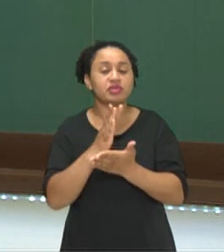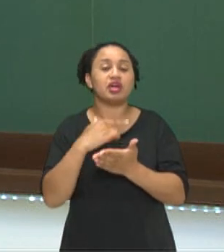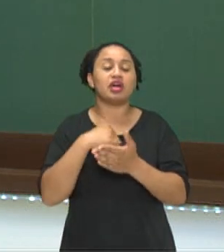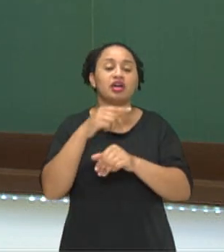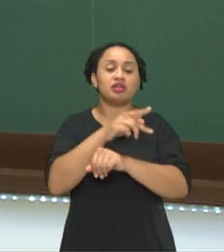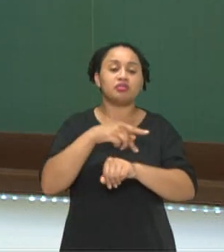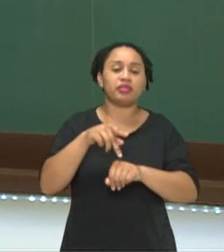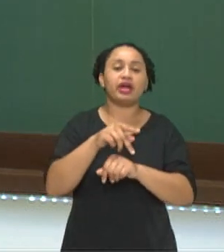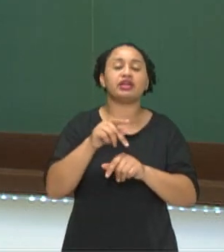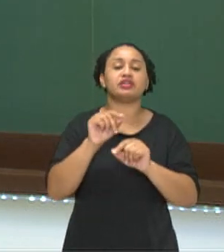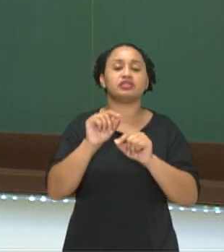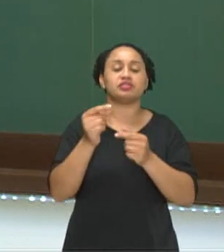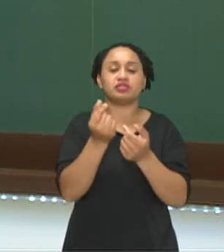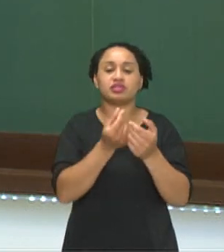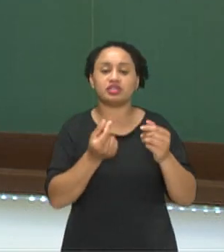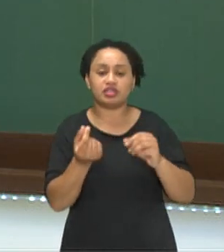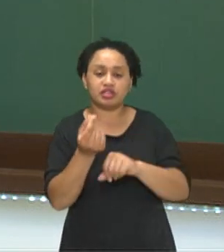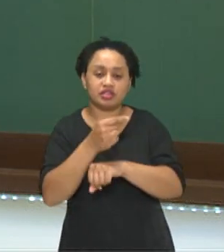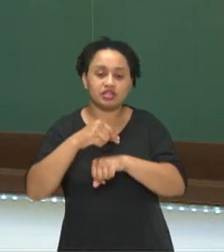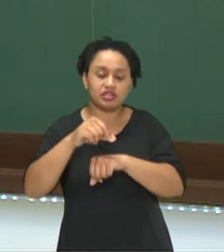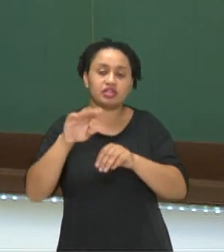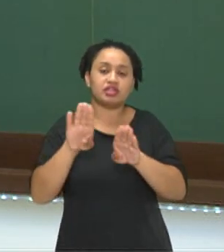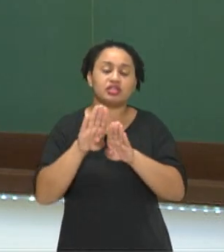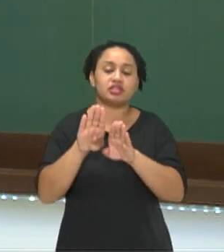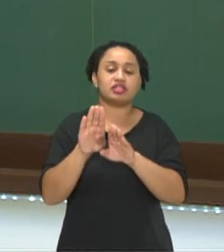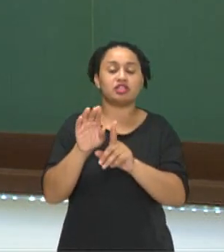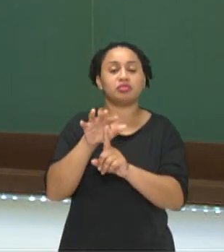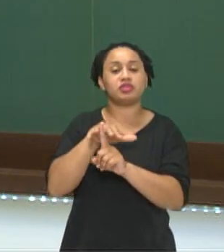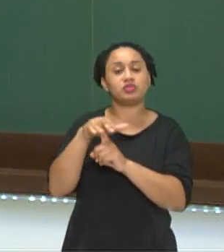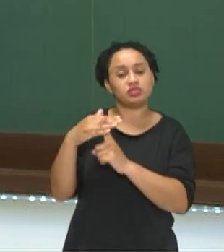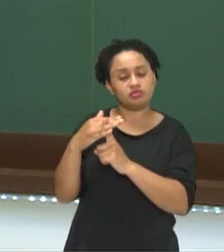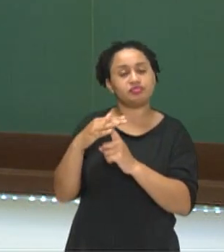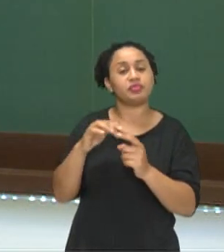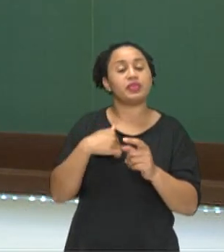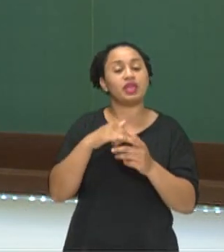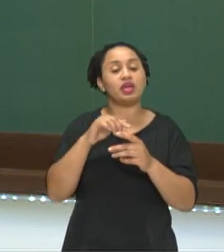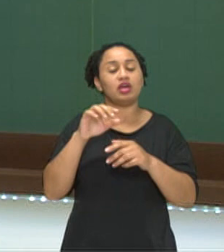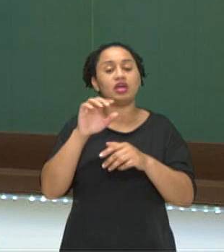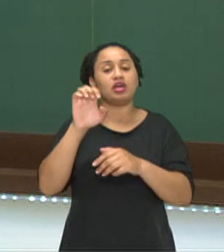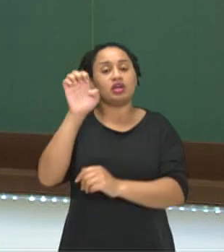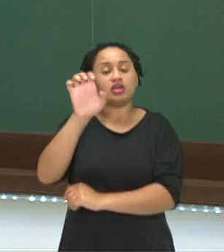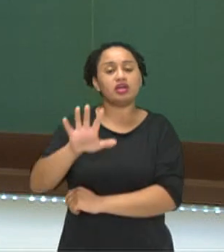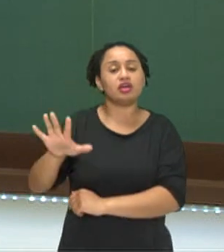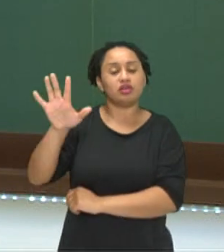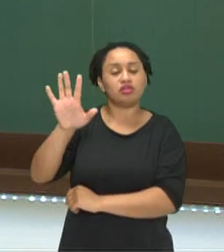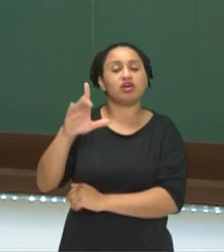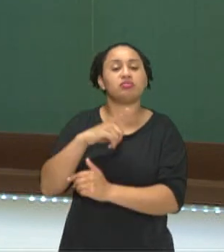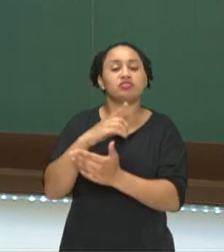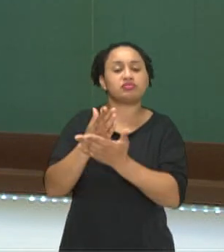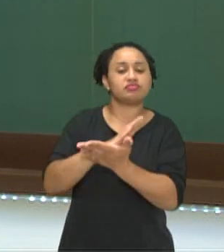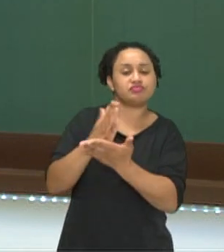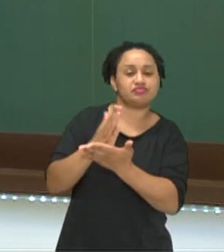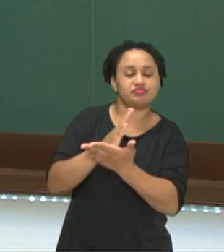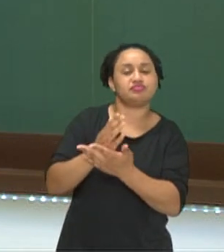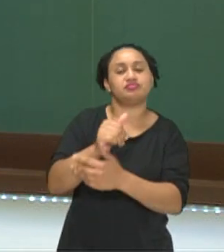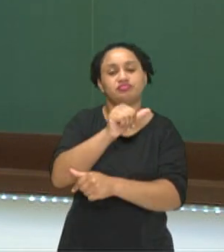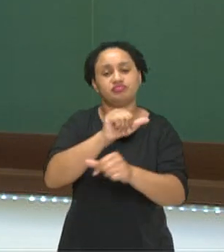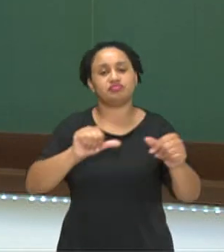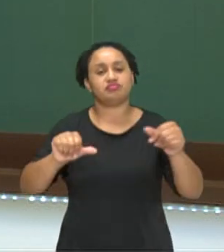países capitalistas e países socialistas. E o continente europeu ele ficou bem no meio dessas